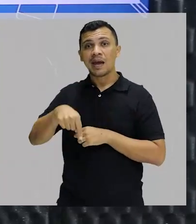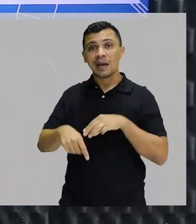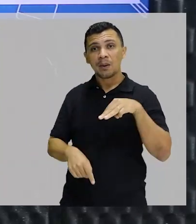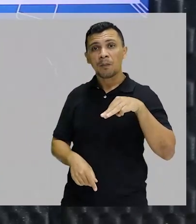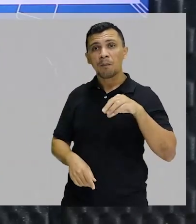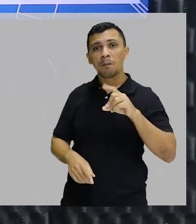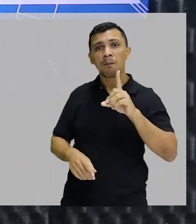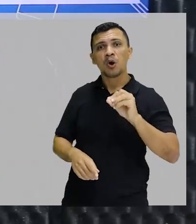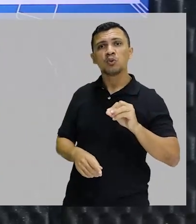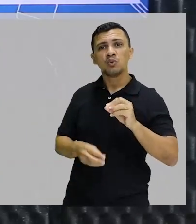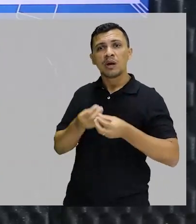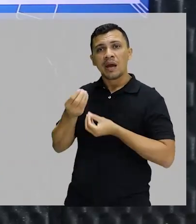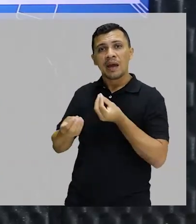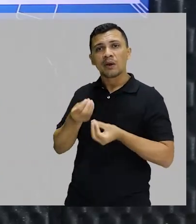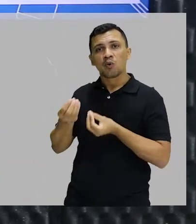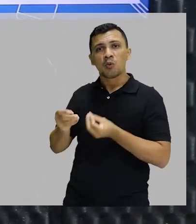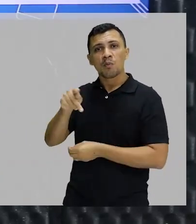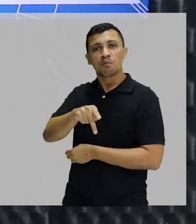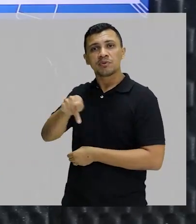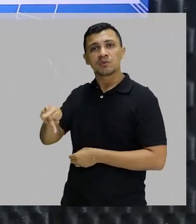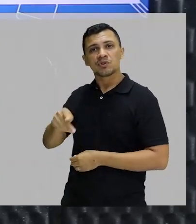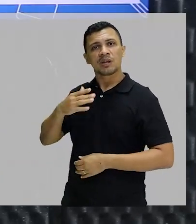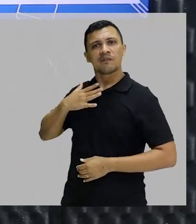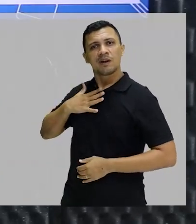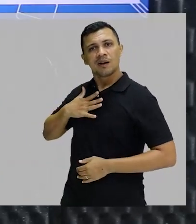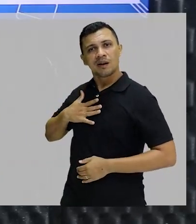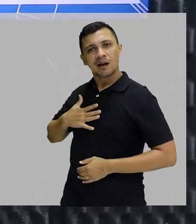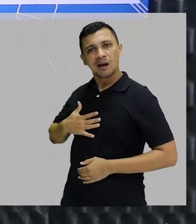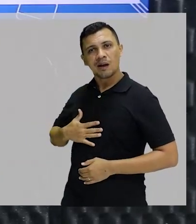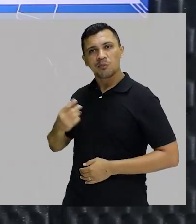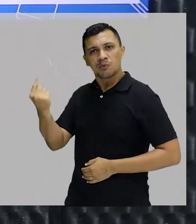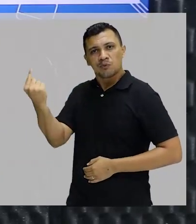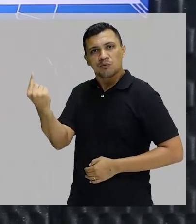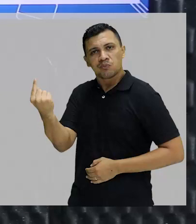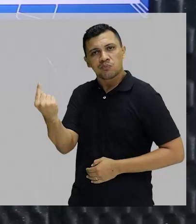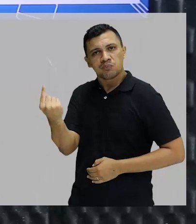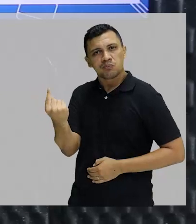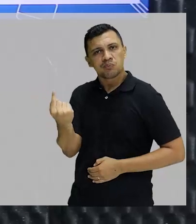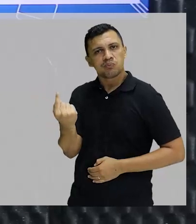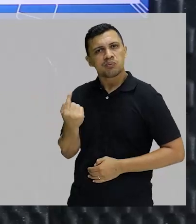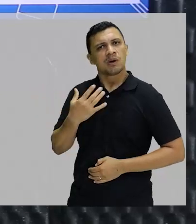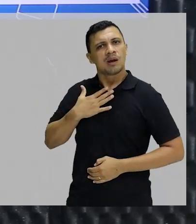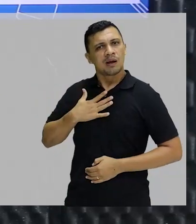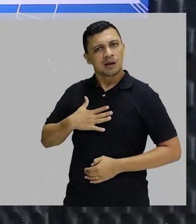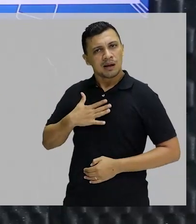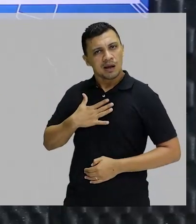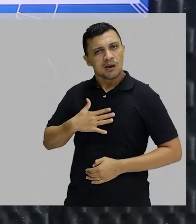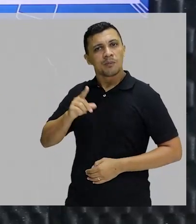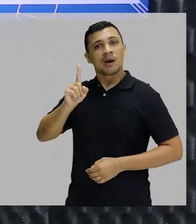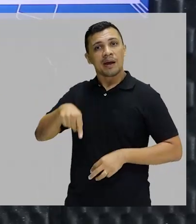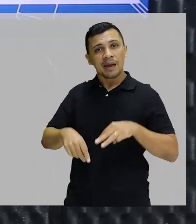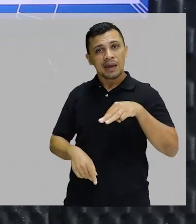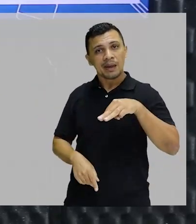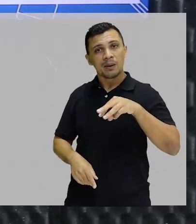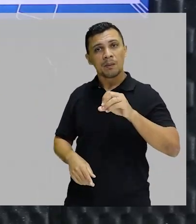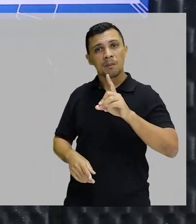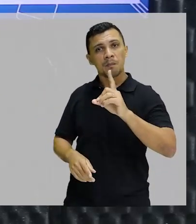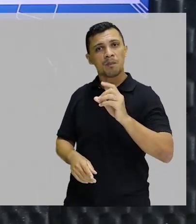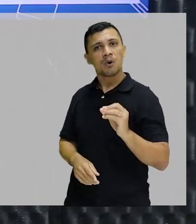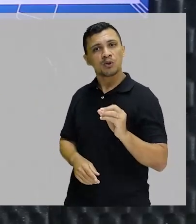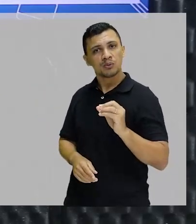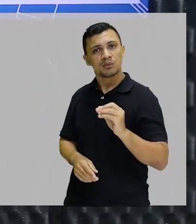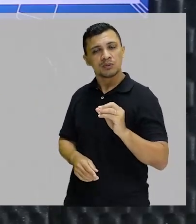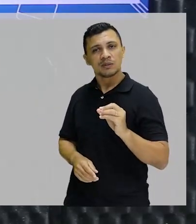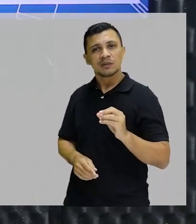professor estava. Né? Ele chegou tranquilamente, ele chegou calmamente. Então, tudo isso é puxando um pouquinho lá